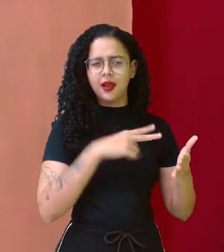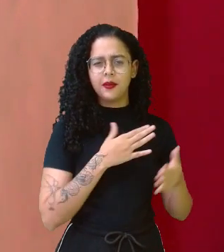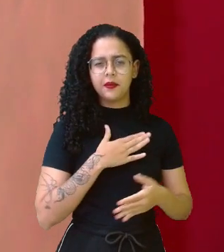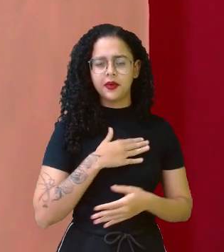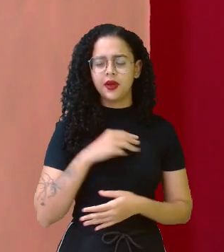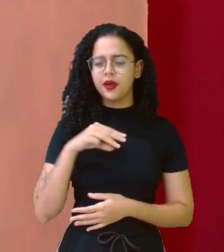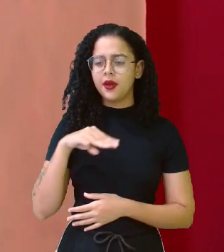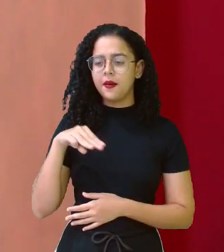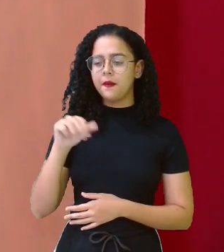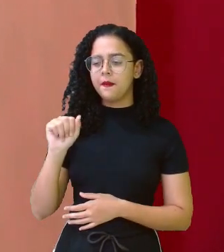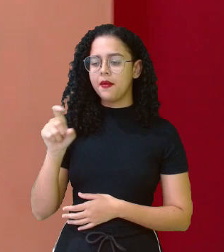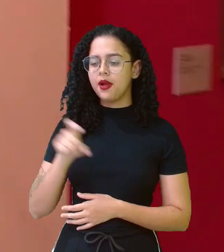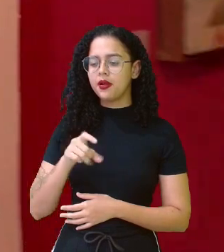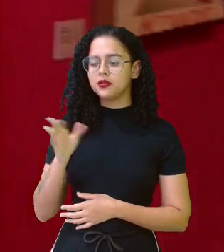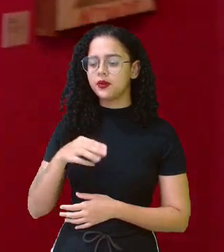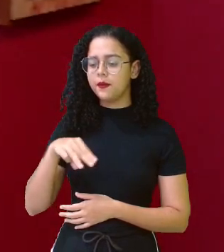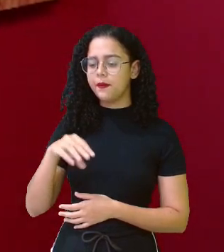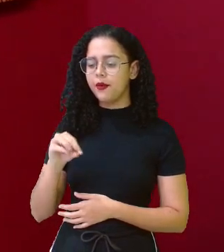Max Mota.